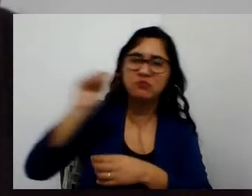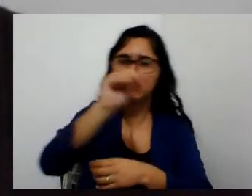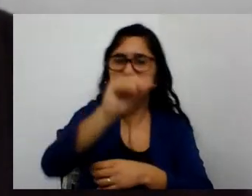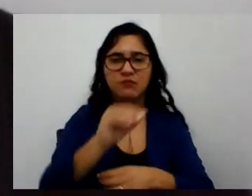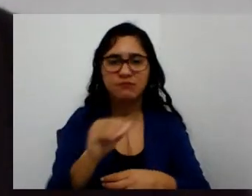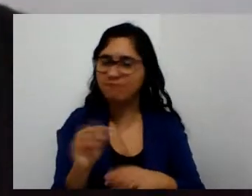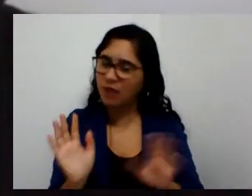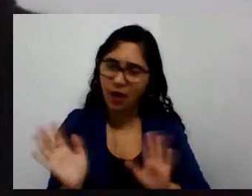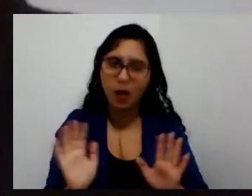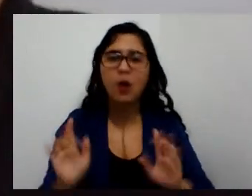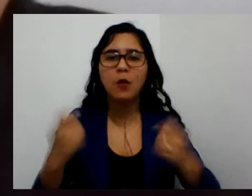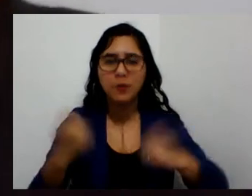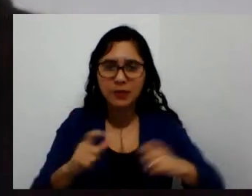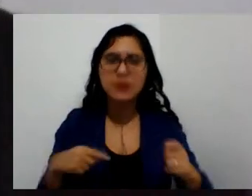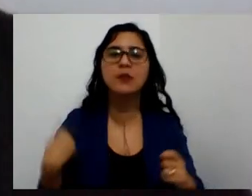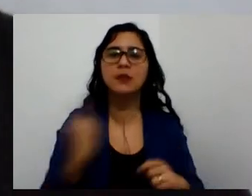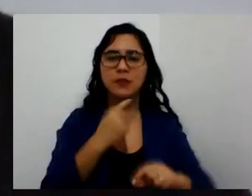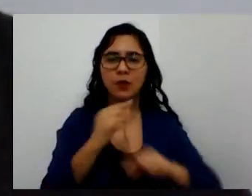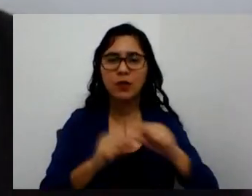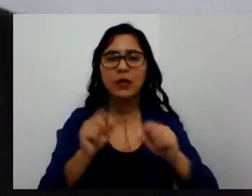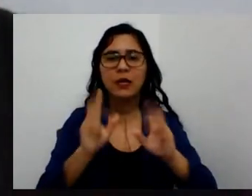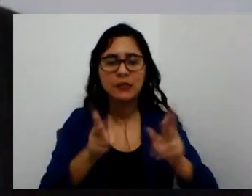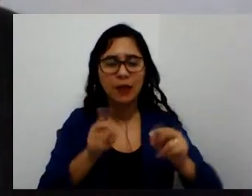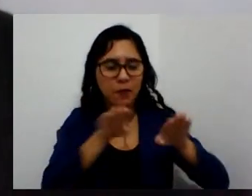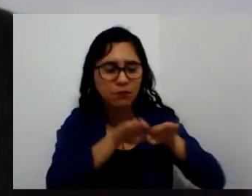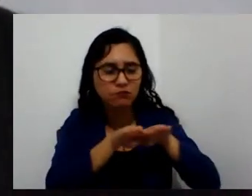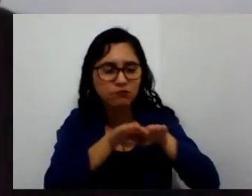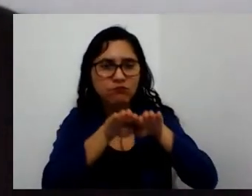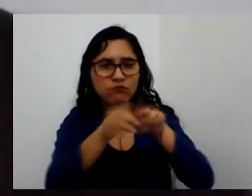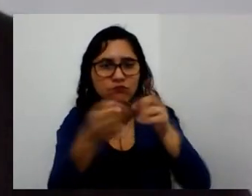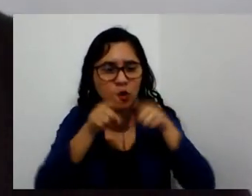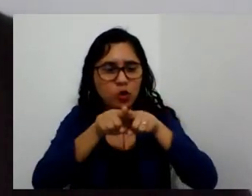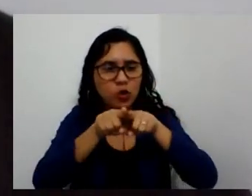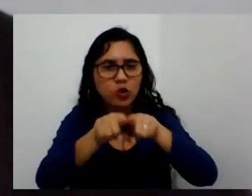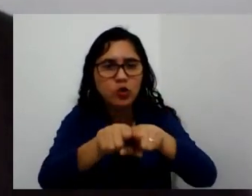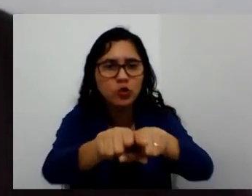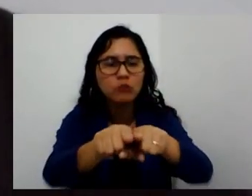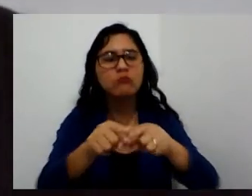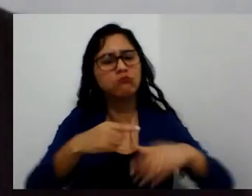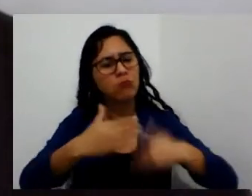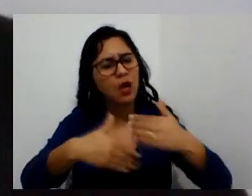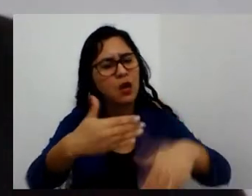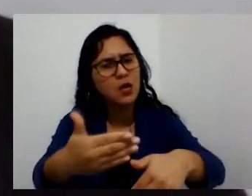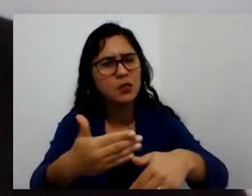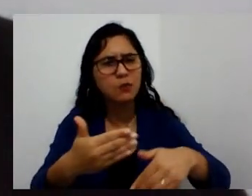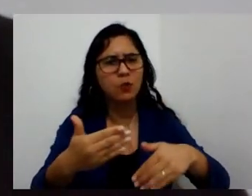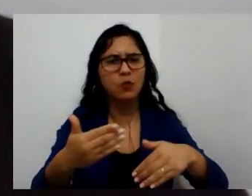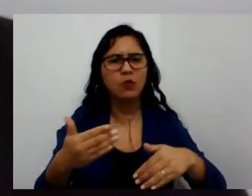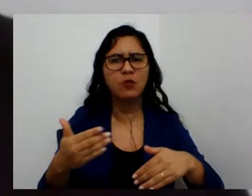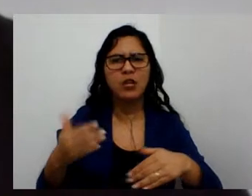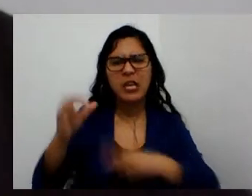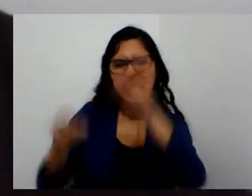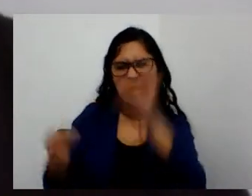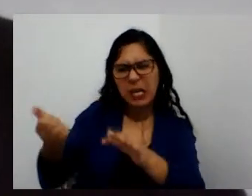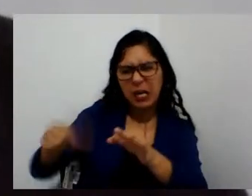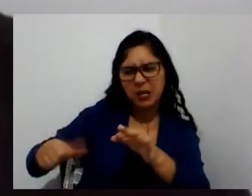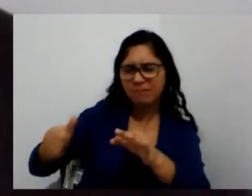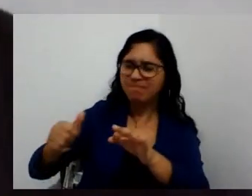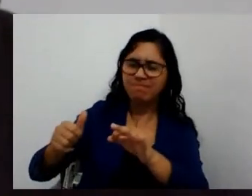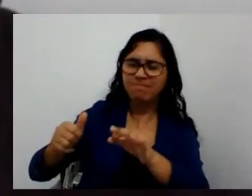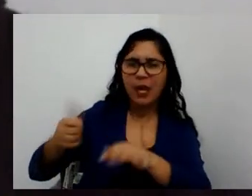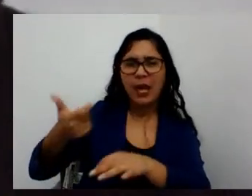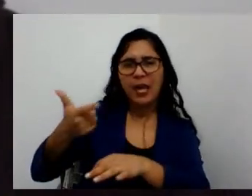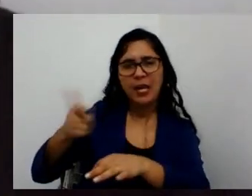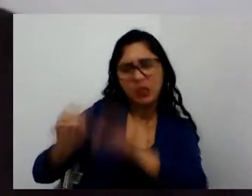Nós temos que trabalhar na mesma sintonia, sem viés político partidário, sem injustiças. Isso é fundamental.